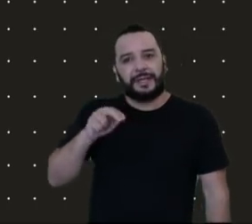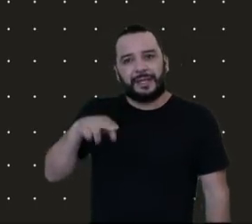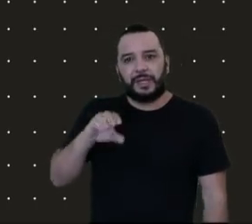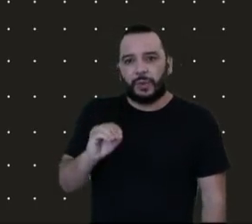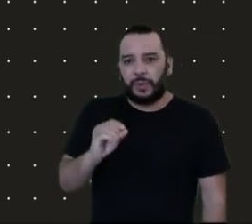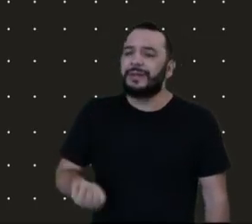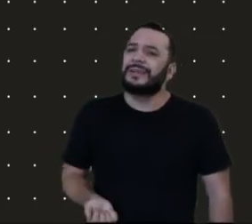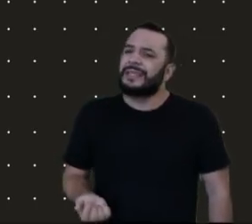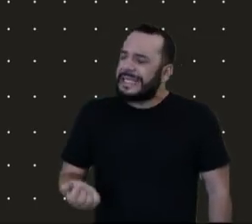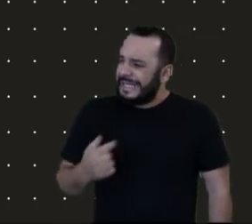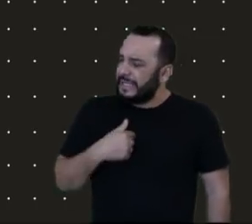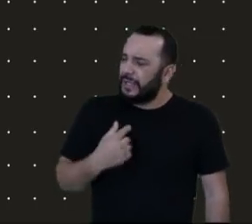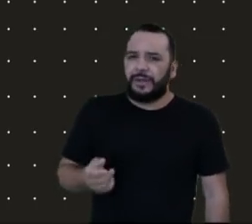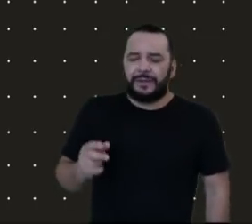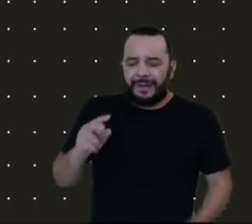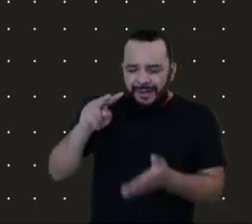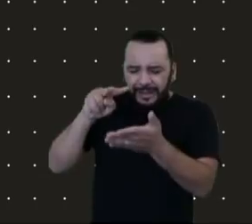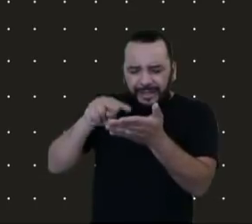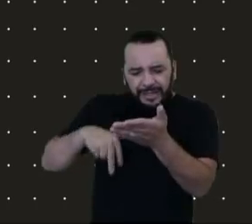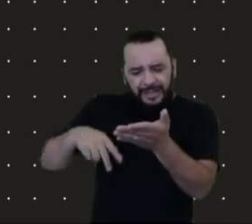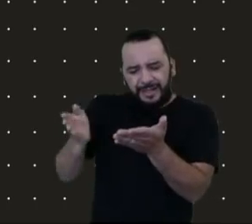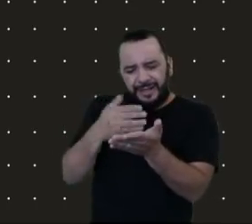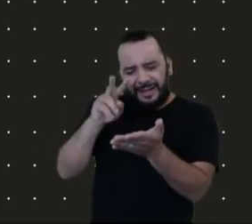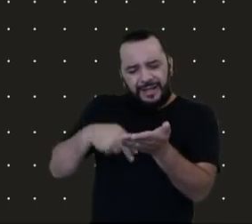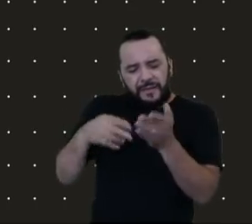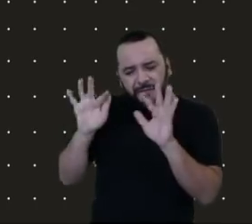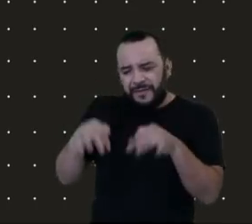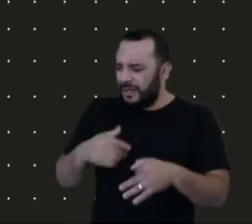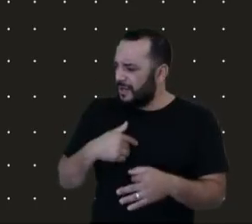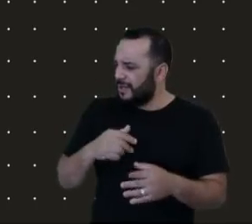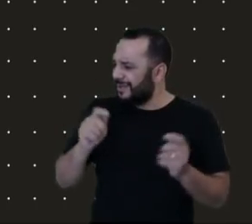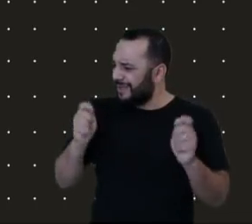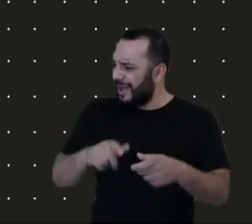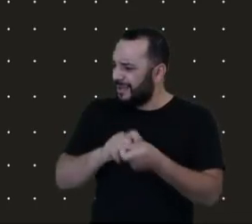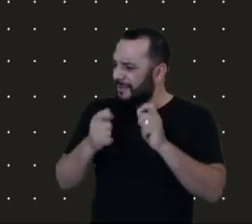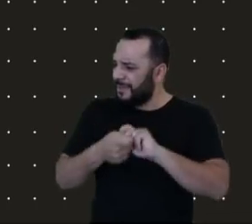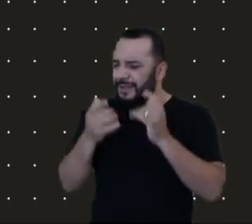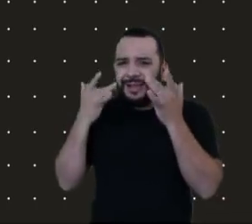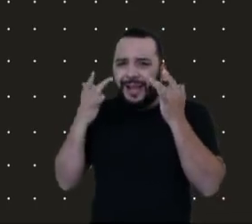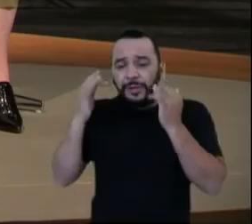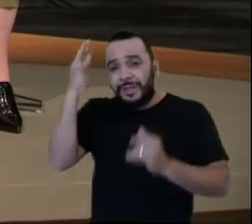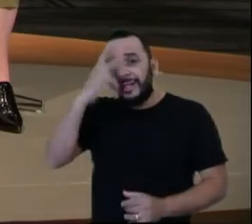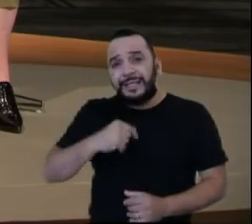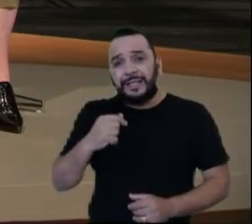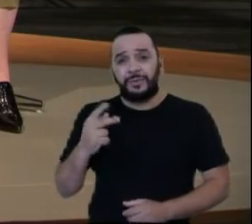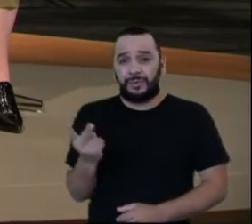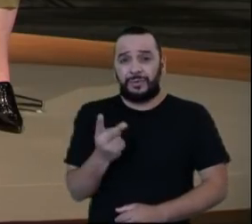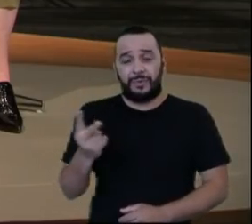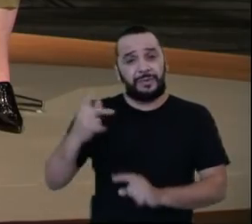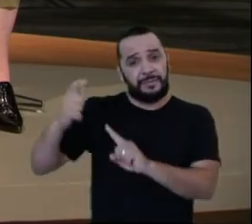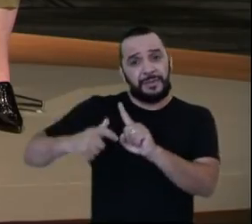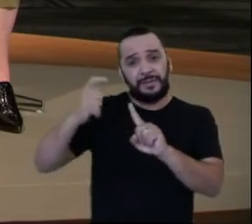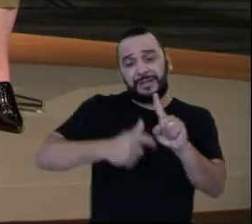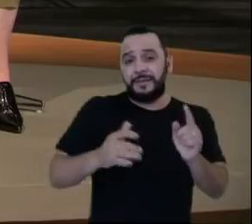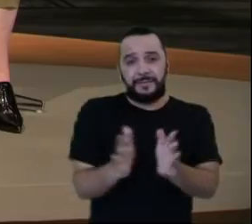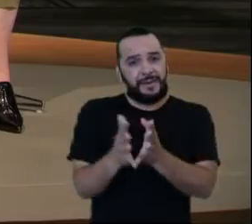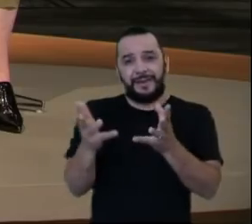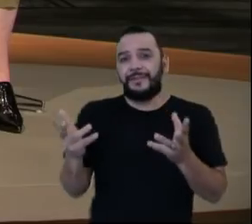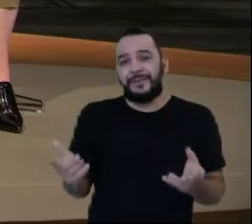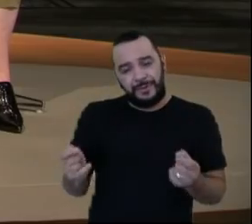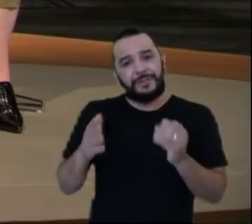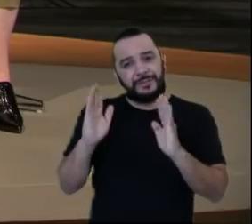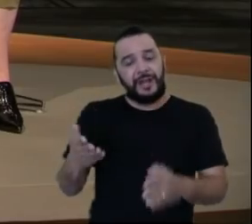A sua adaptação para esse espetáculo começou com uma ideia, mas seguiu um outro rumo. Não foi, Beth? Conta pra gente como é que